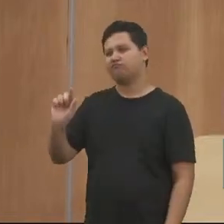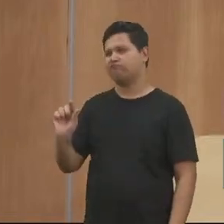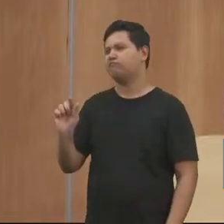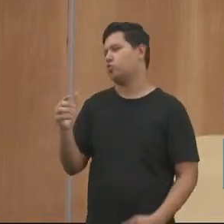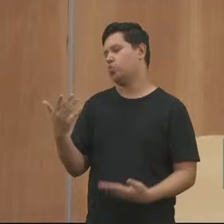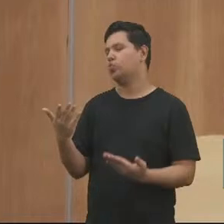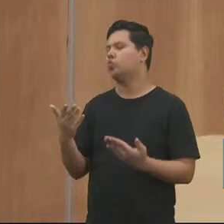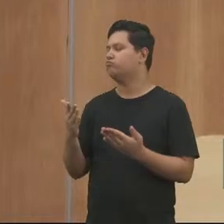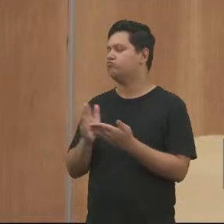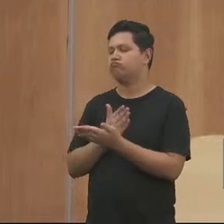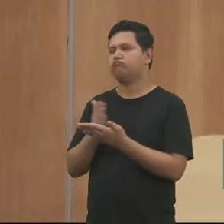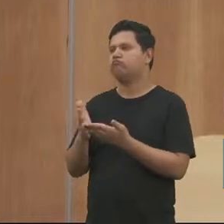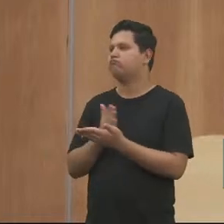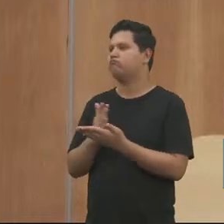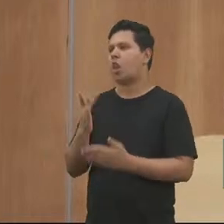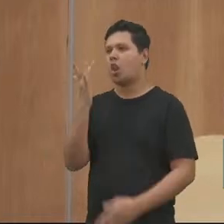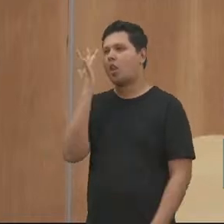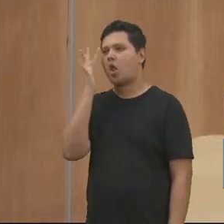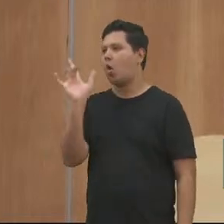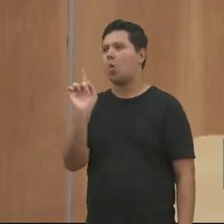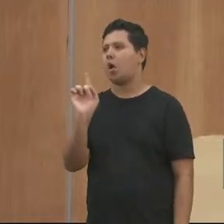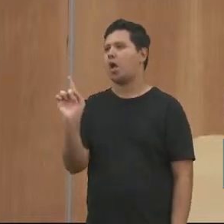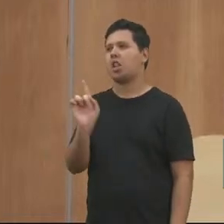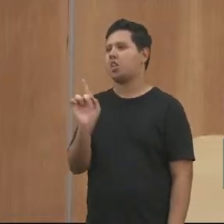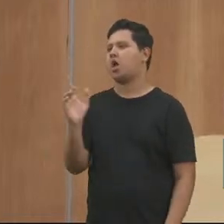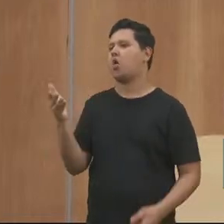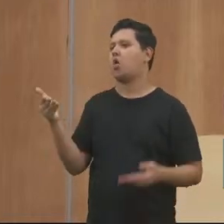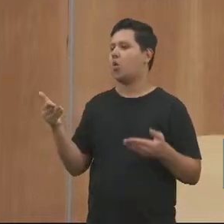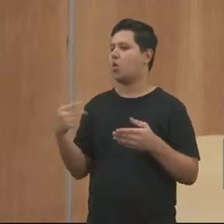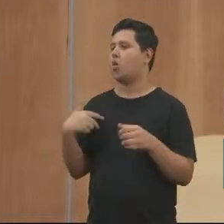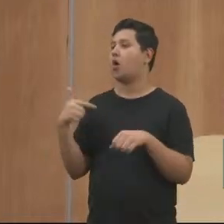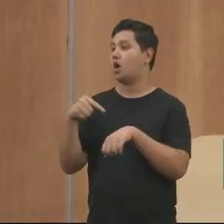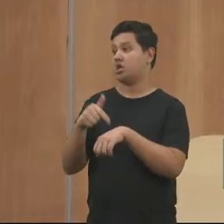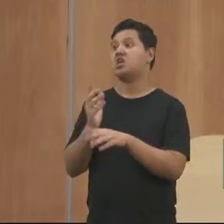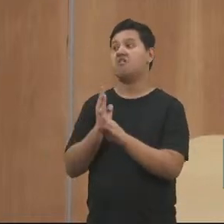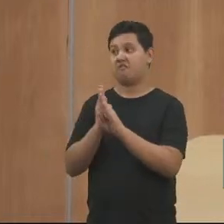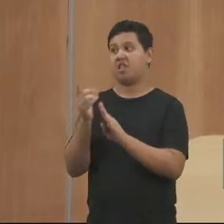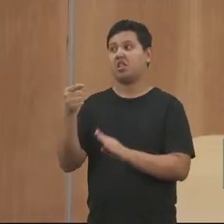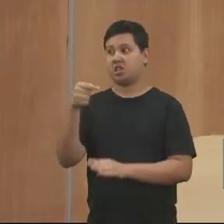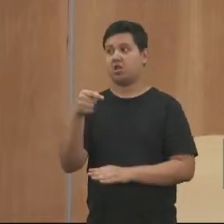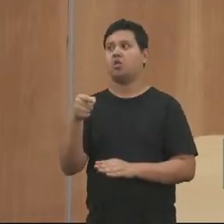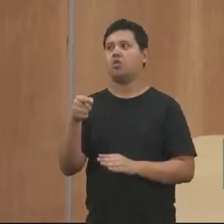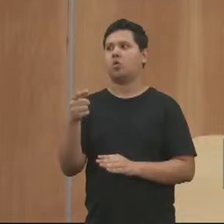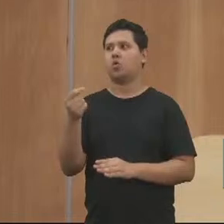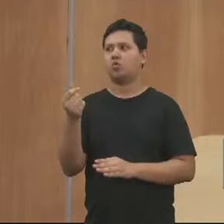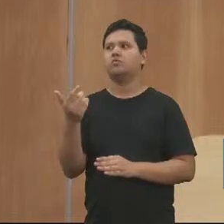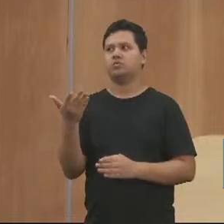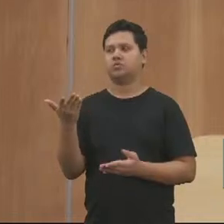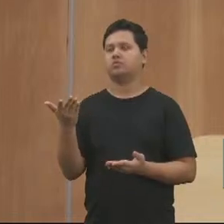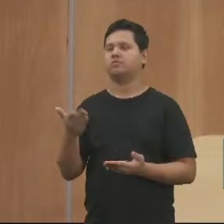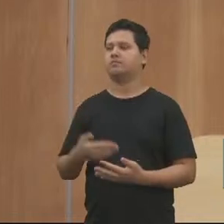essa limitação, e acho que não é isso que hoje está afetando as contas do município.